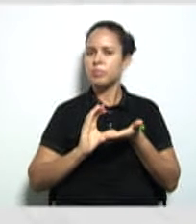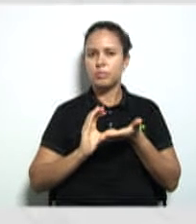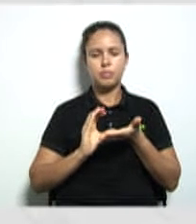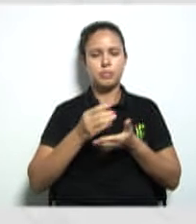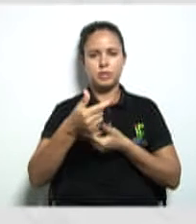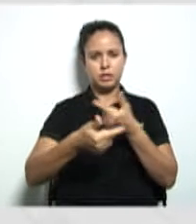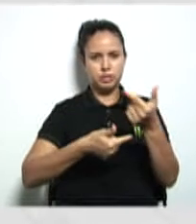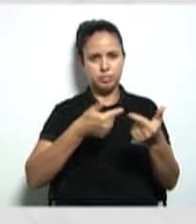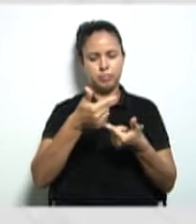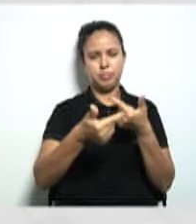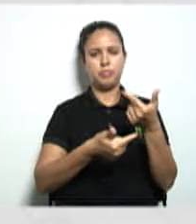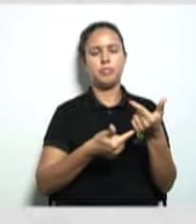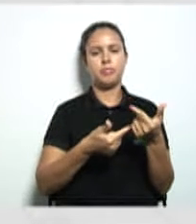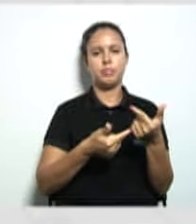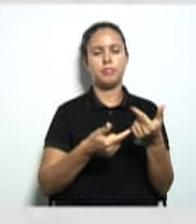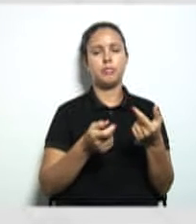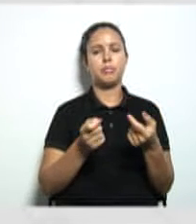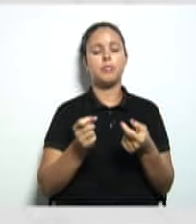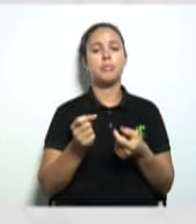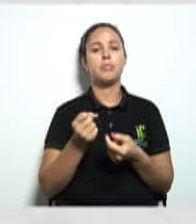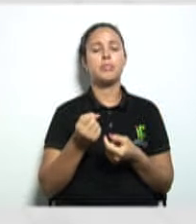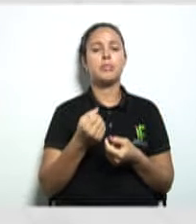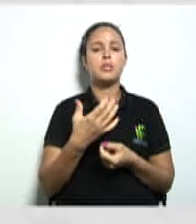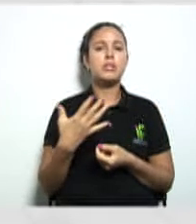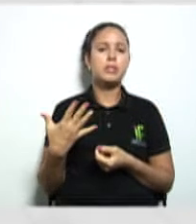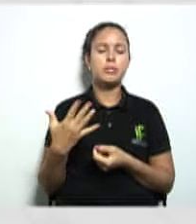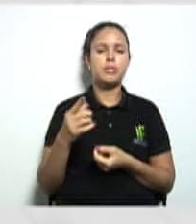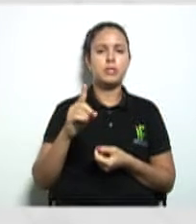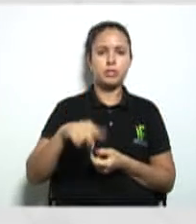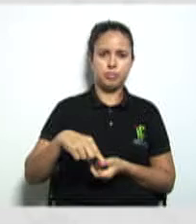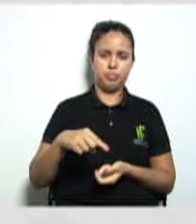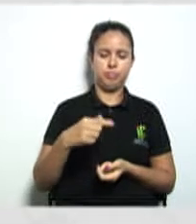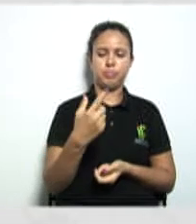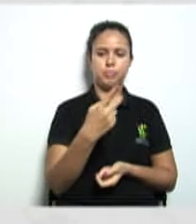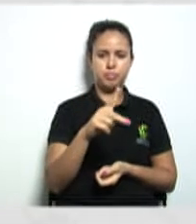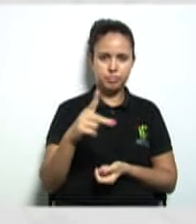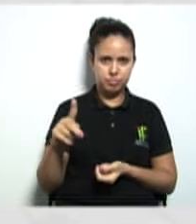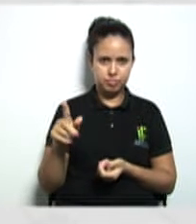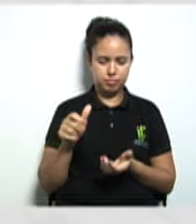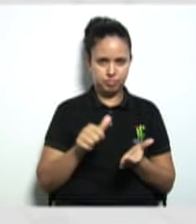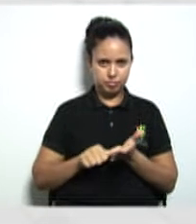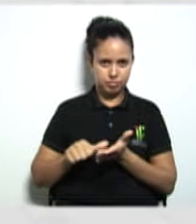seus cooperados tenham mais vantagens.